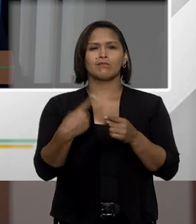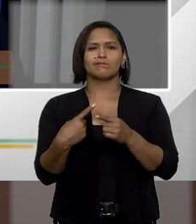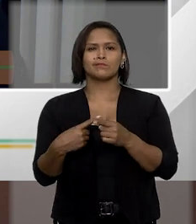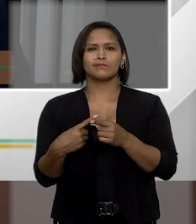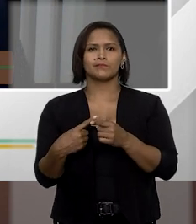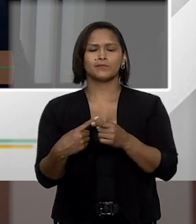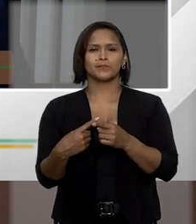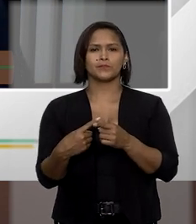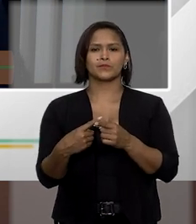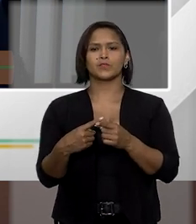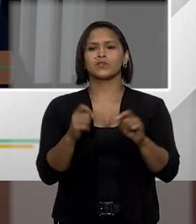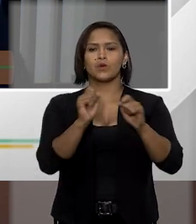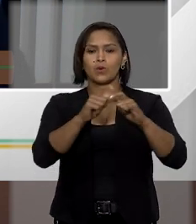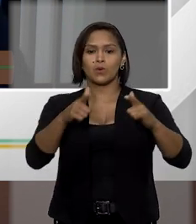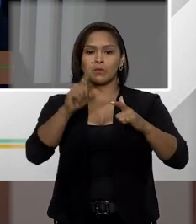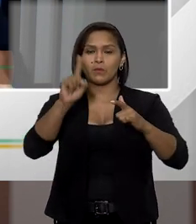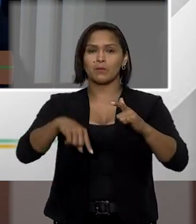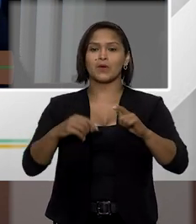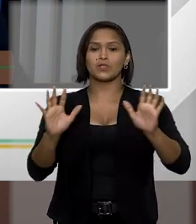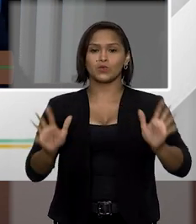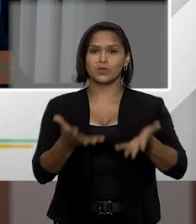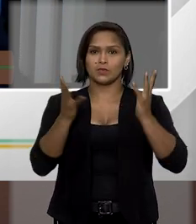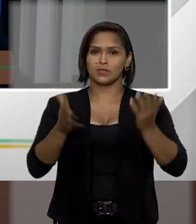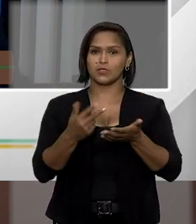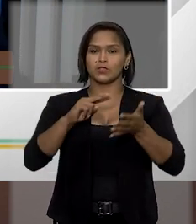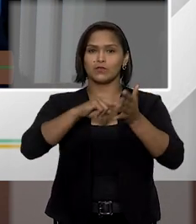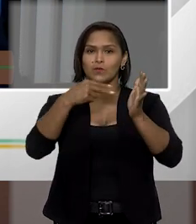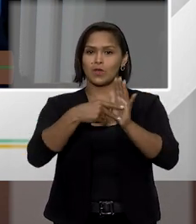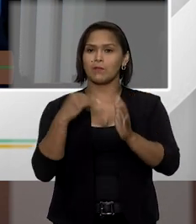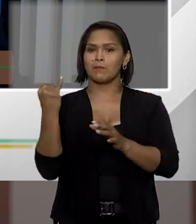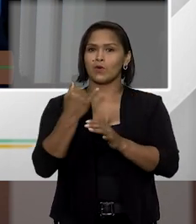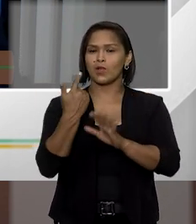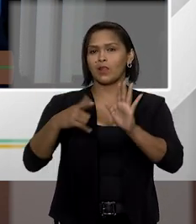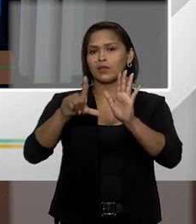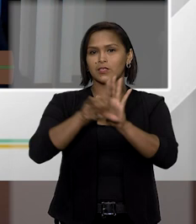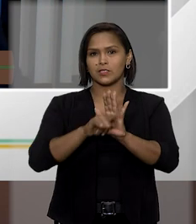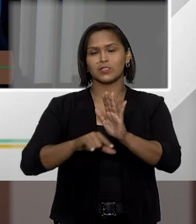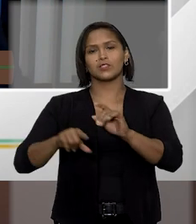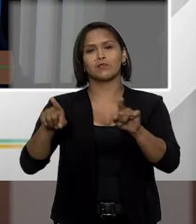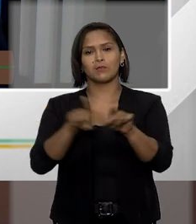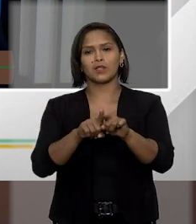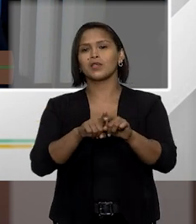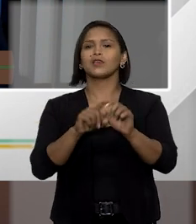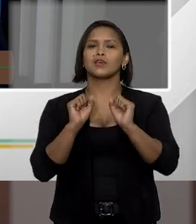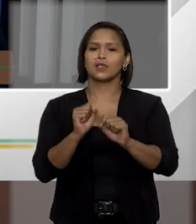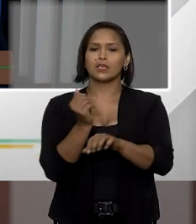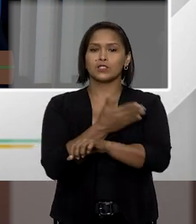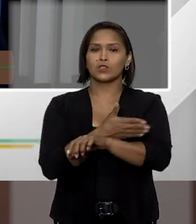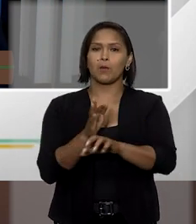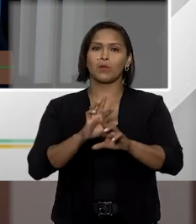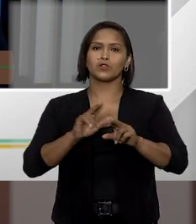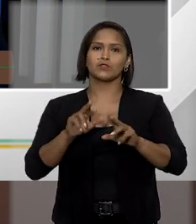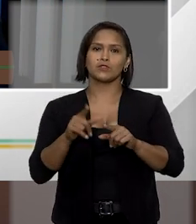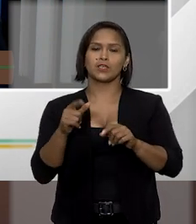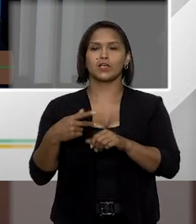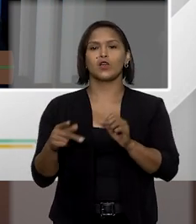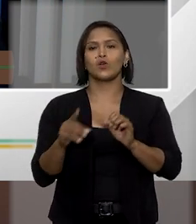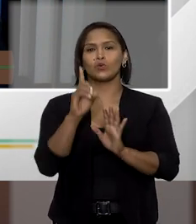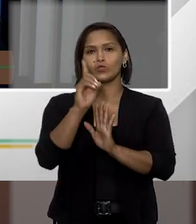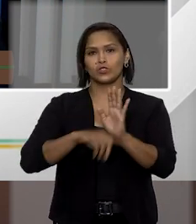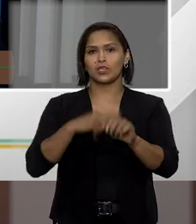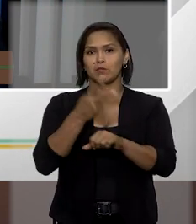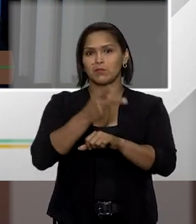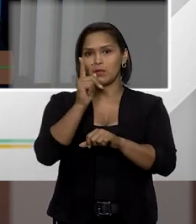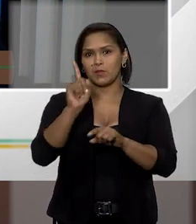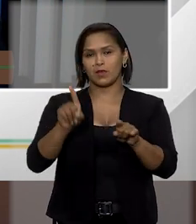de abrandamento, mas um incentivo significativo legislativo e legal para que ele se comporte. O direito premial,